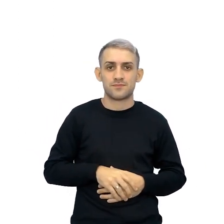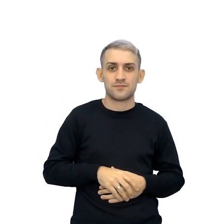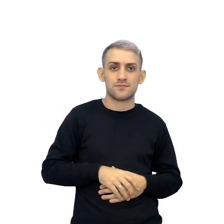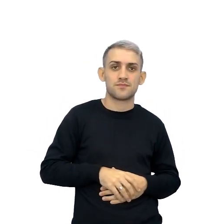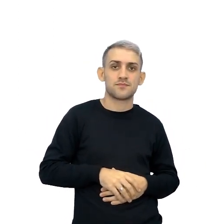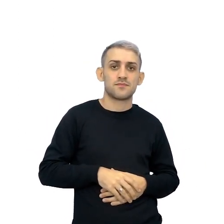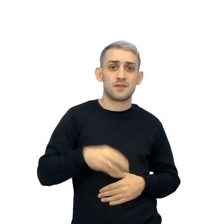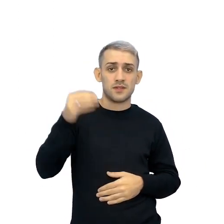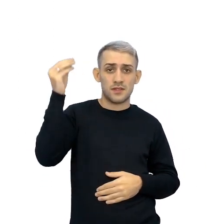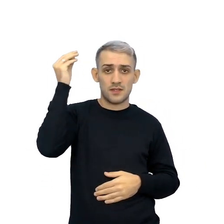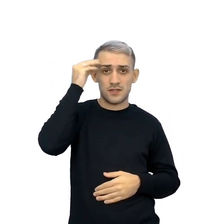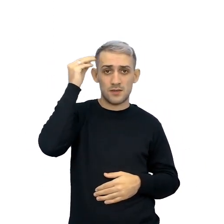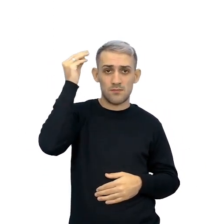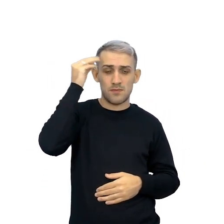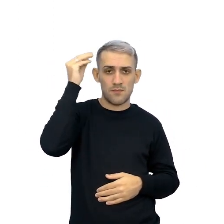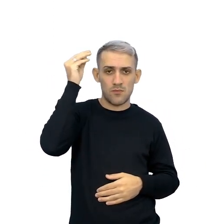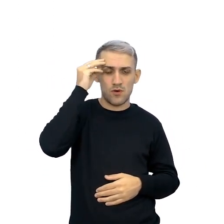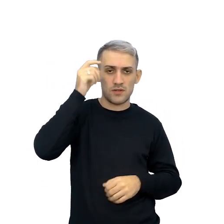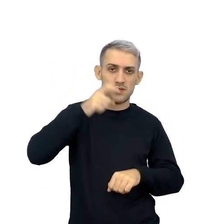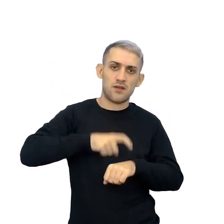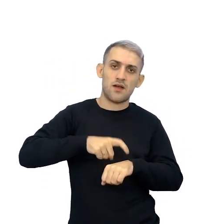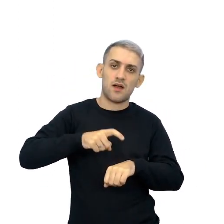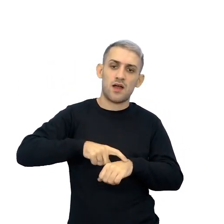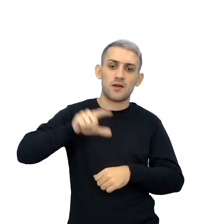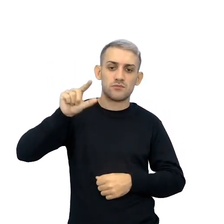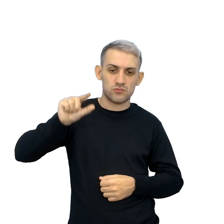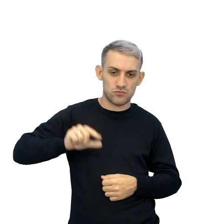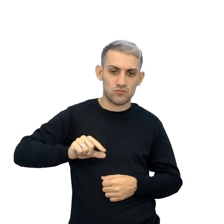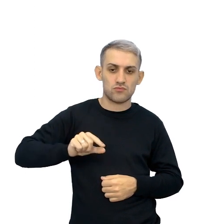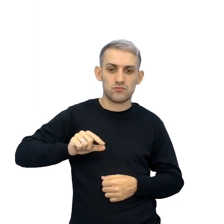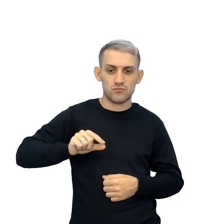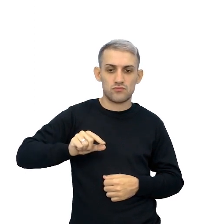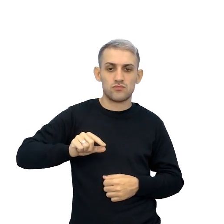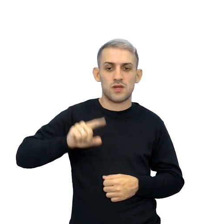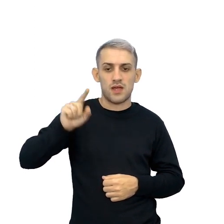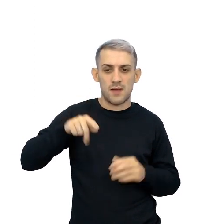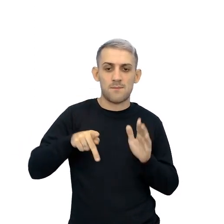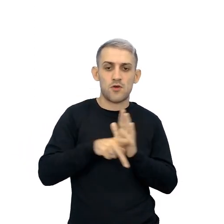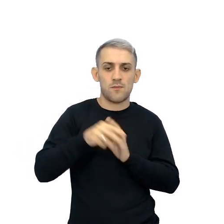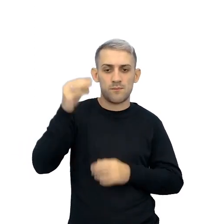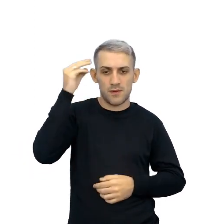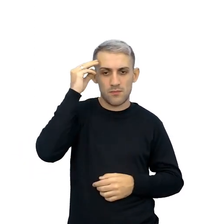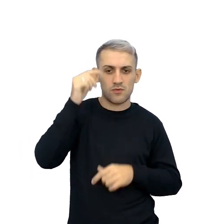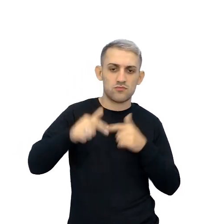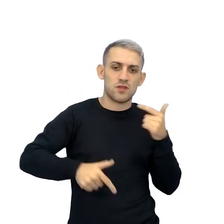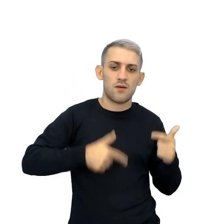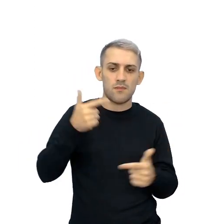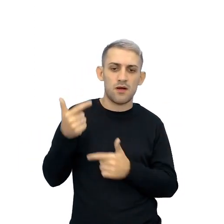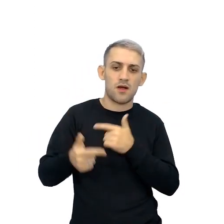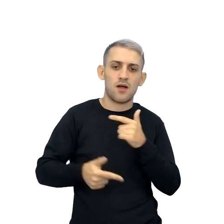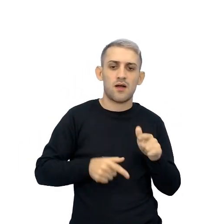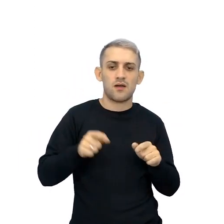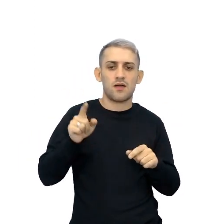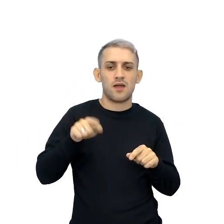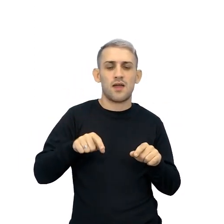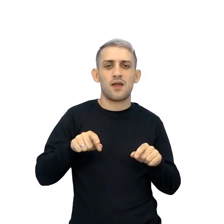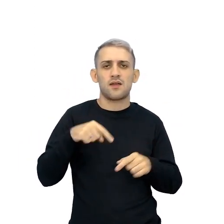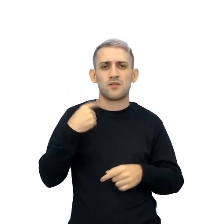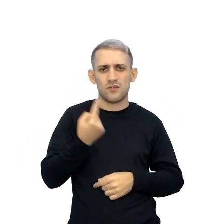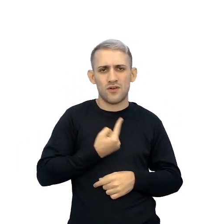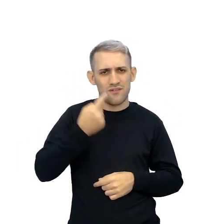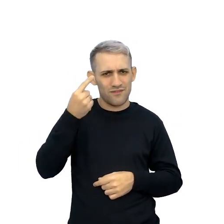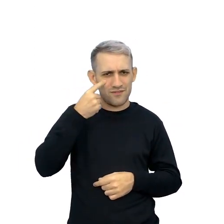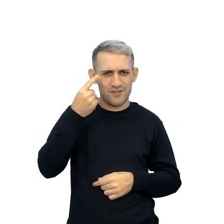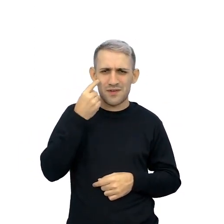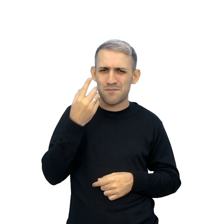de memória de curto prazo, né? Que são as memórias de trabalho, as memórias de curto prazo. Nós vamos ver